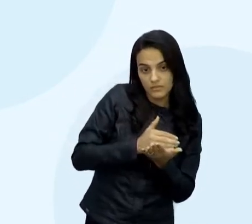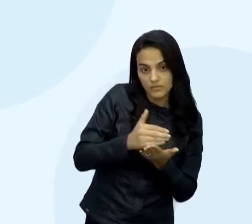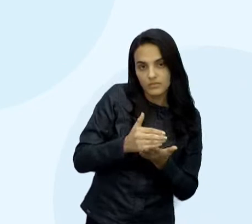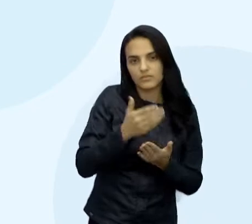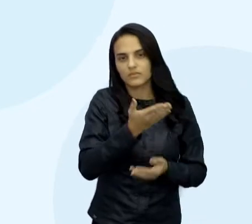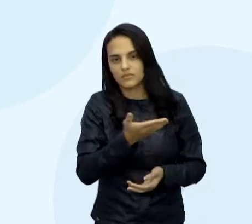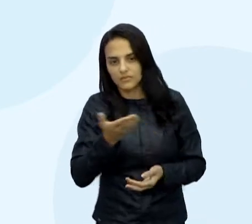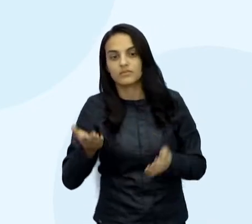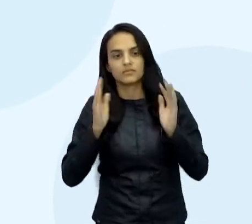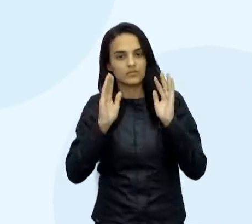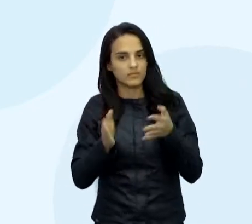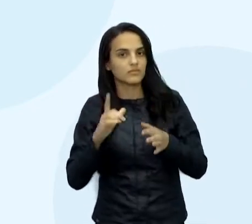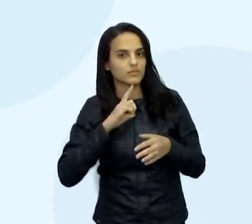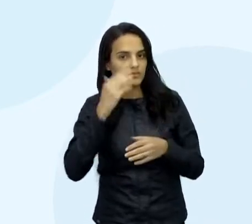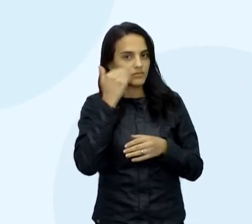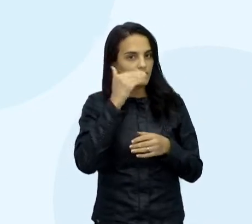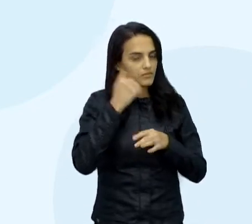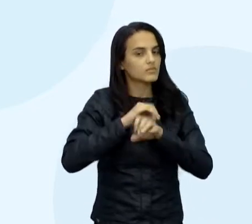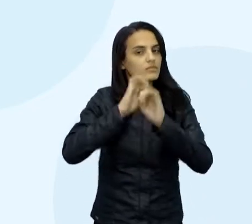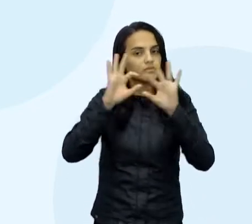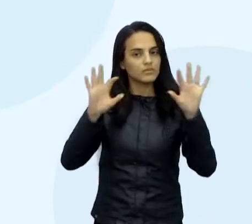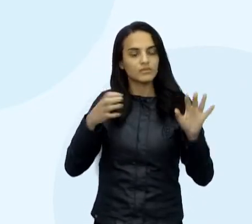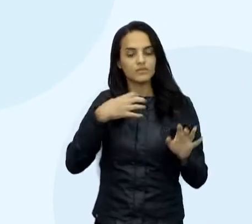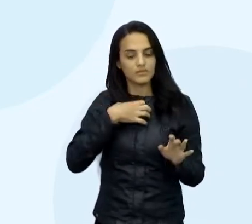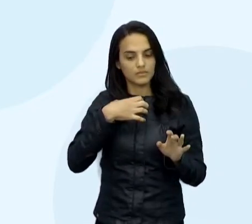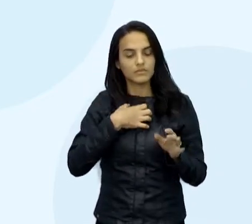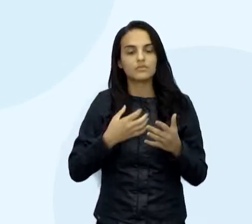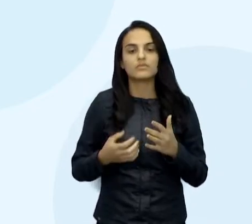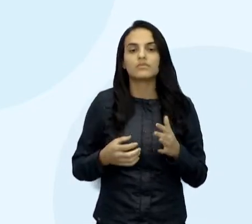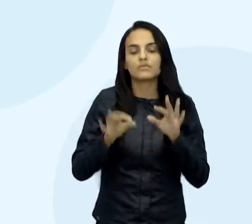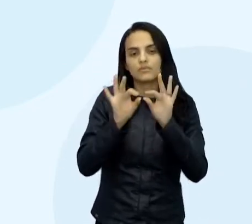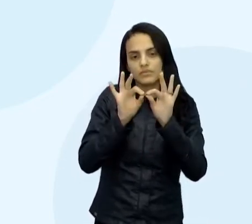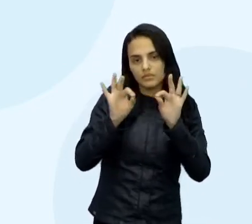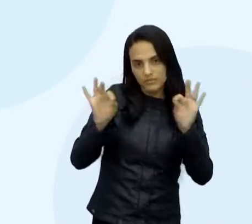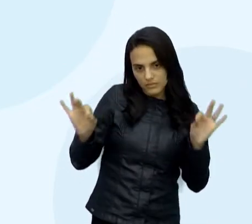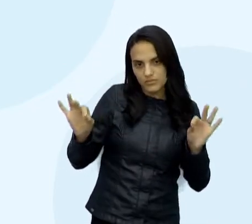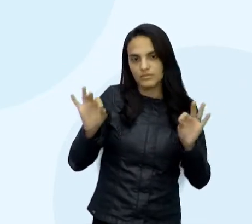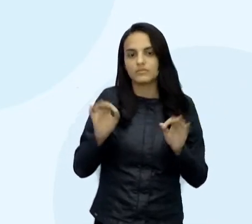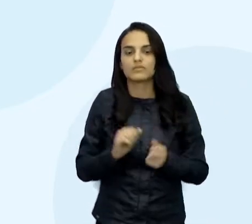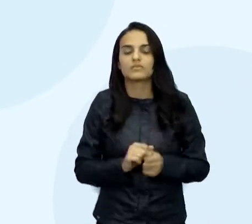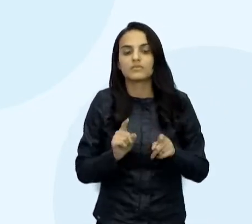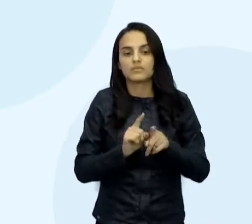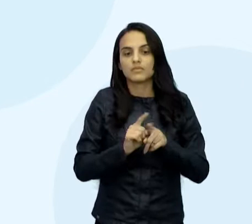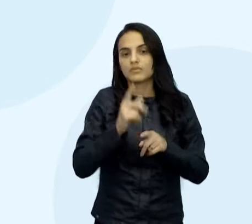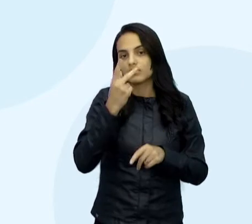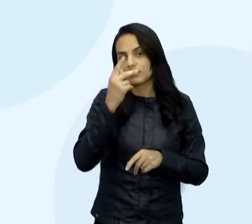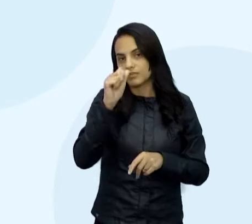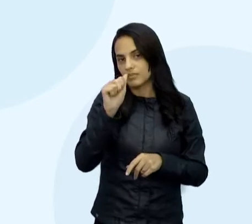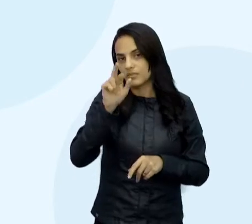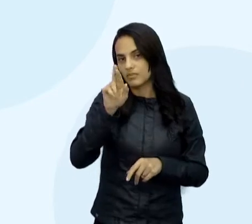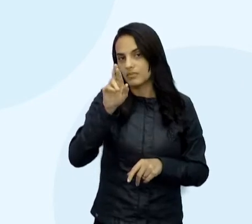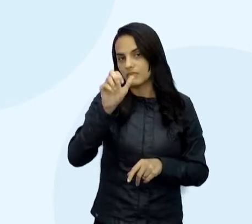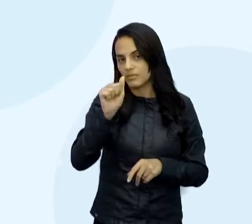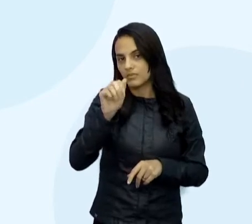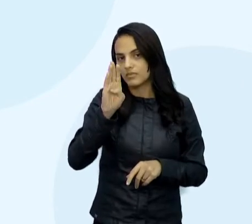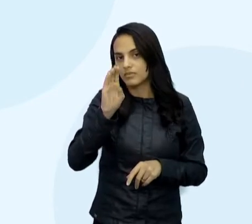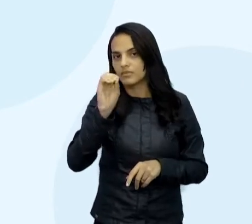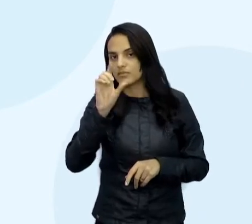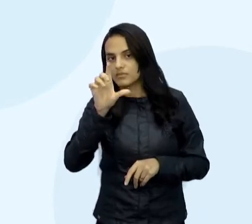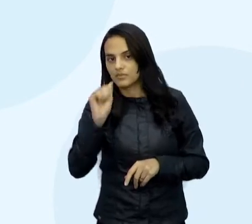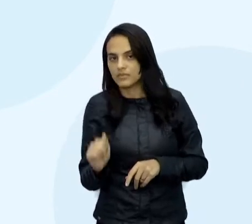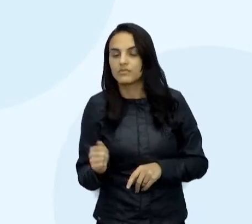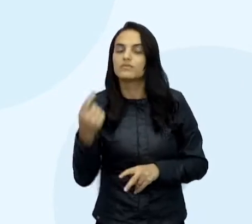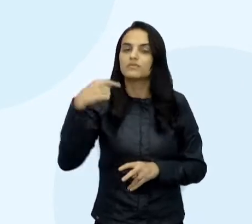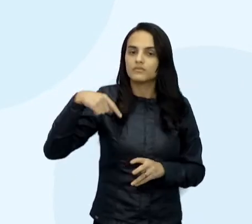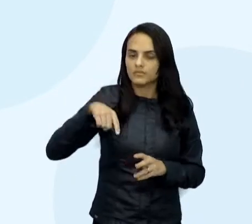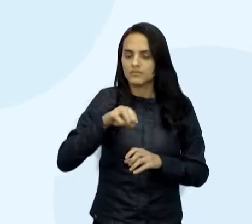vocês já tenham entendido o comportamento das retas, o comportamento das parábolas e também das exponenciais. Então